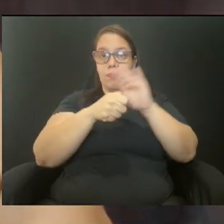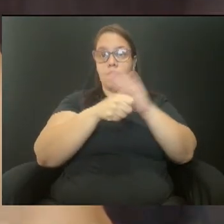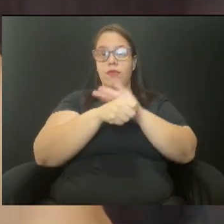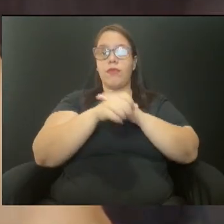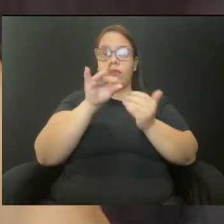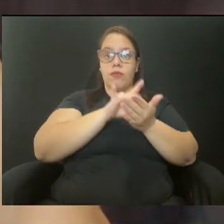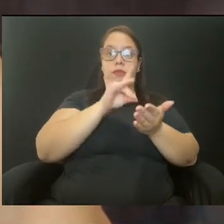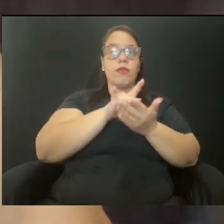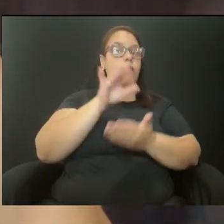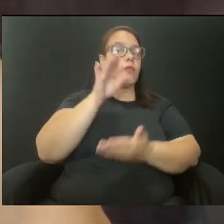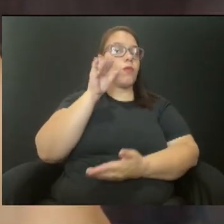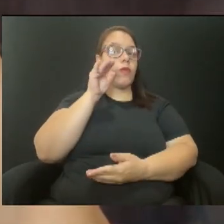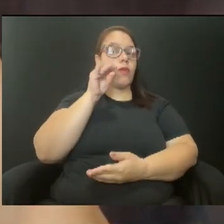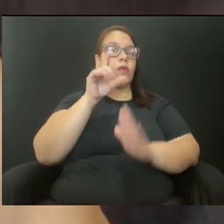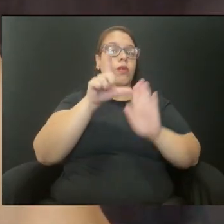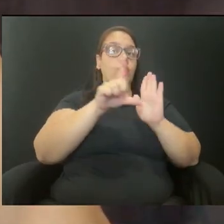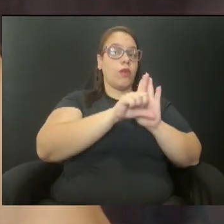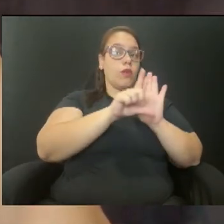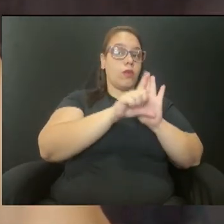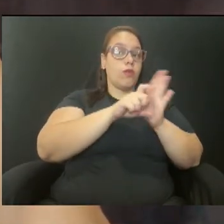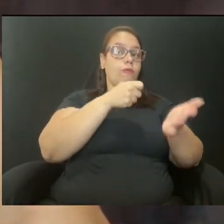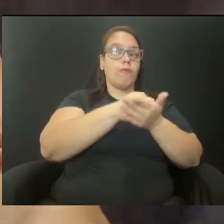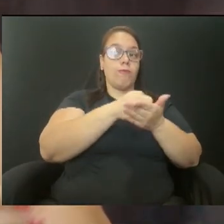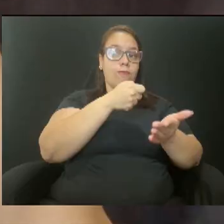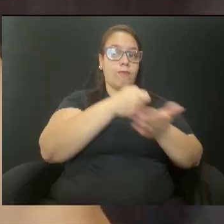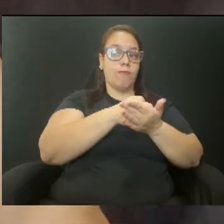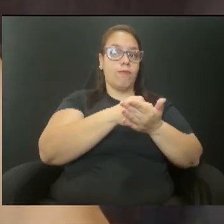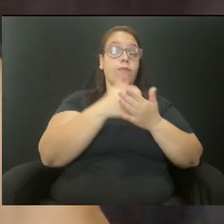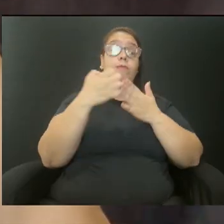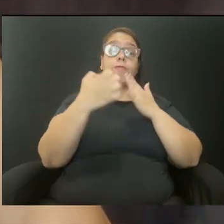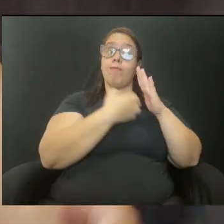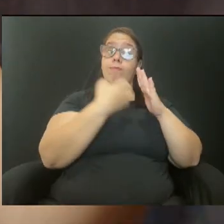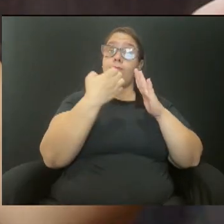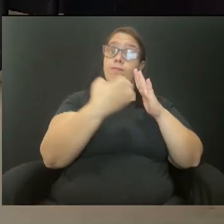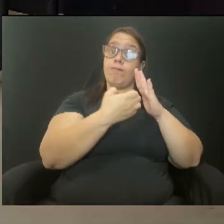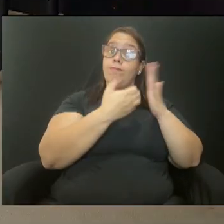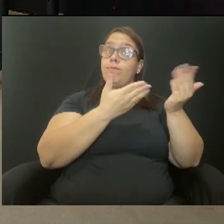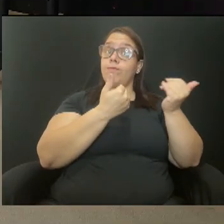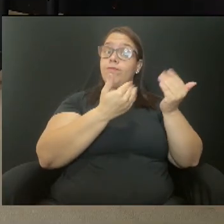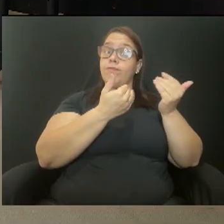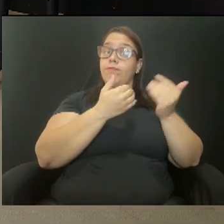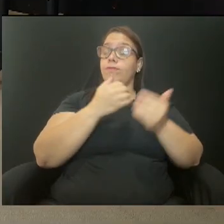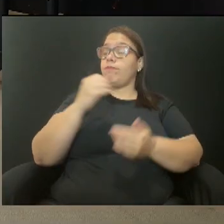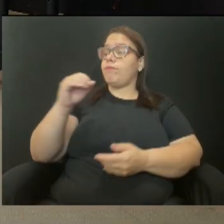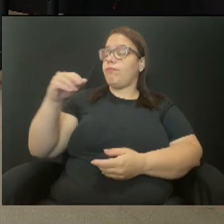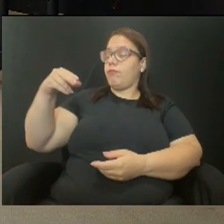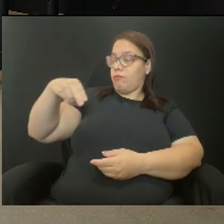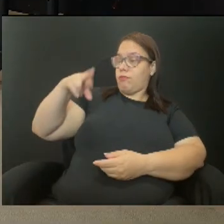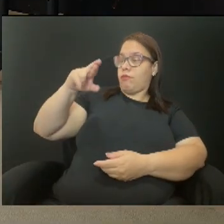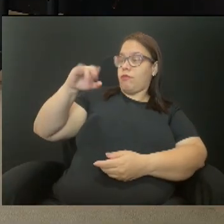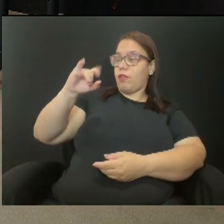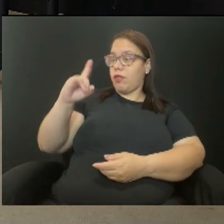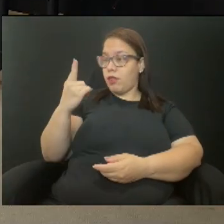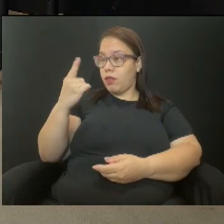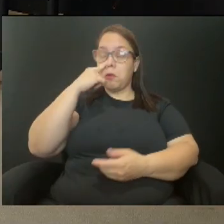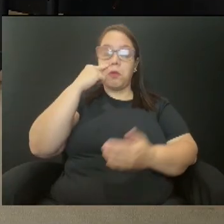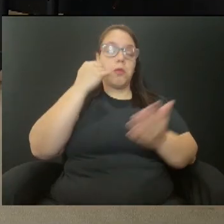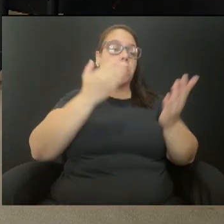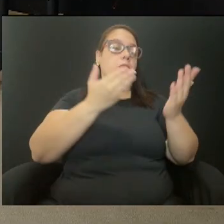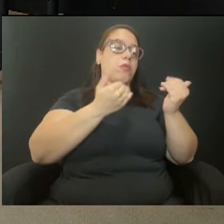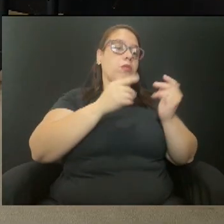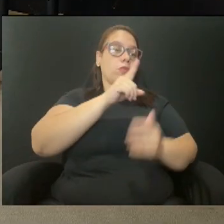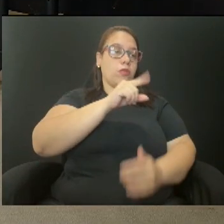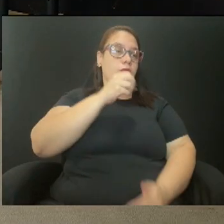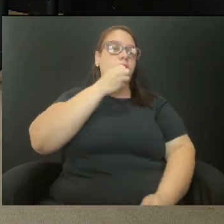leis estão cobrando muito isso das empresas. Então, assim, o jovem Vem a escolhendo. NR1 aí. Exato. O jovem Perfeito. escolhendo uma boa empresa, uma empresa